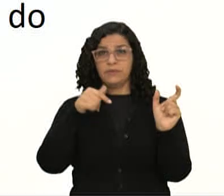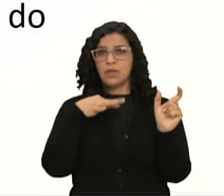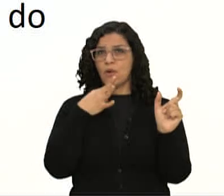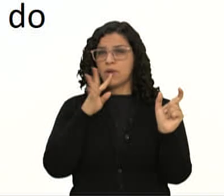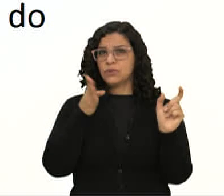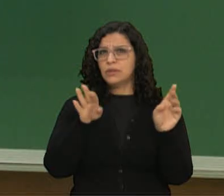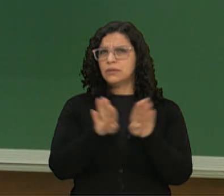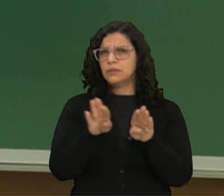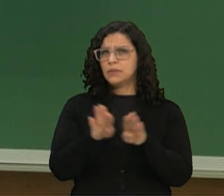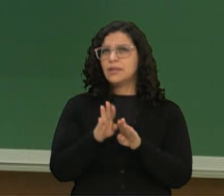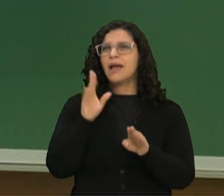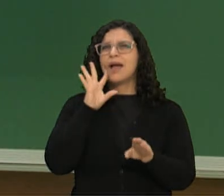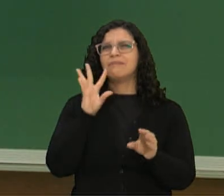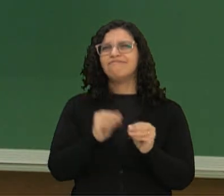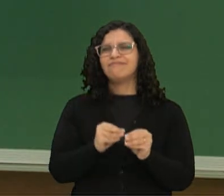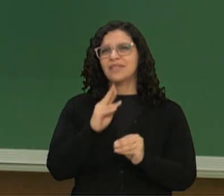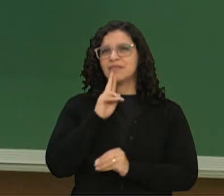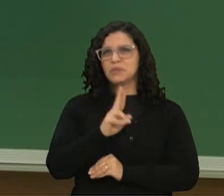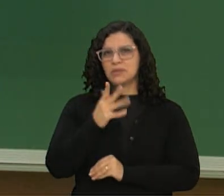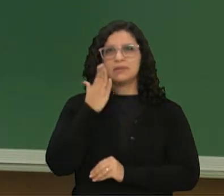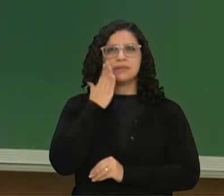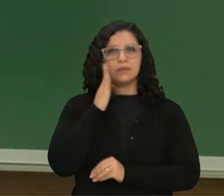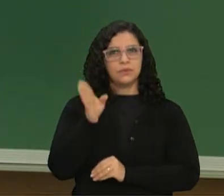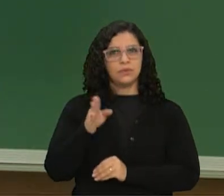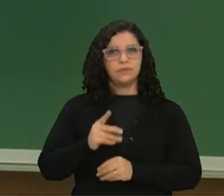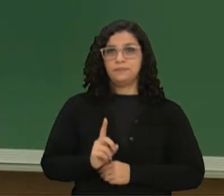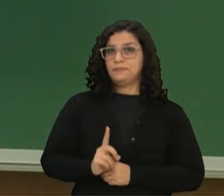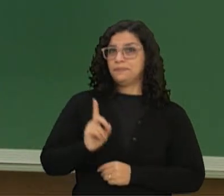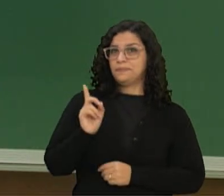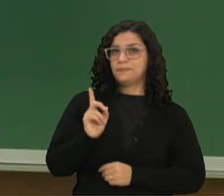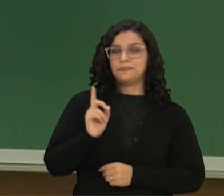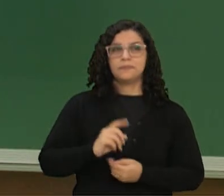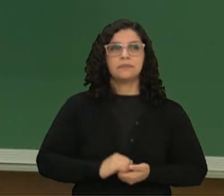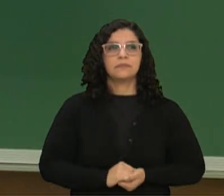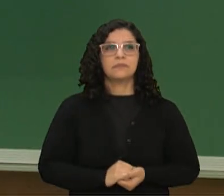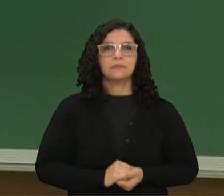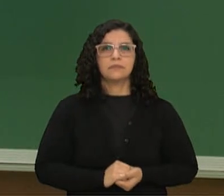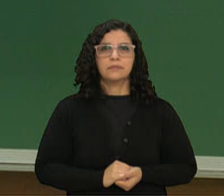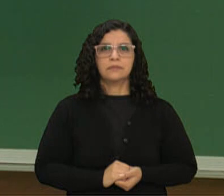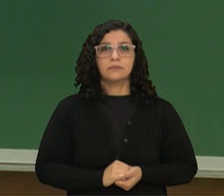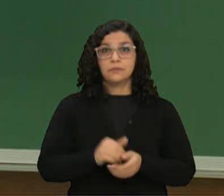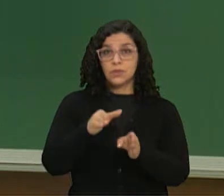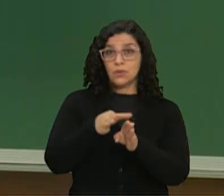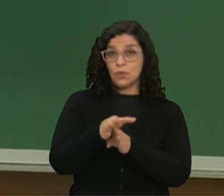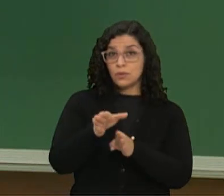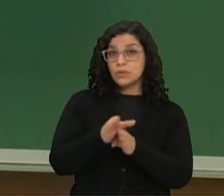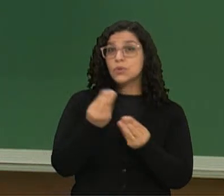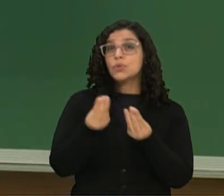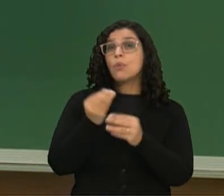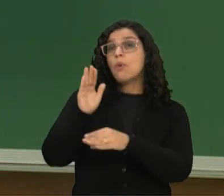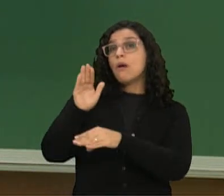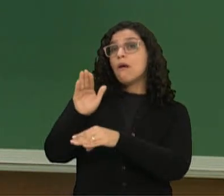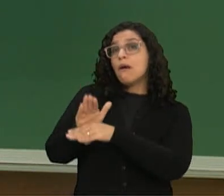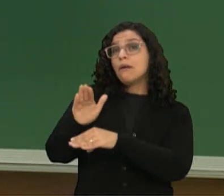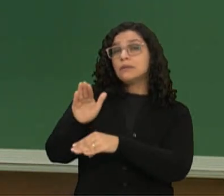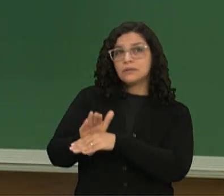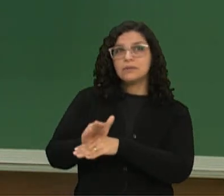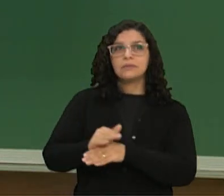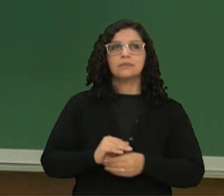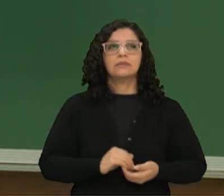chegar à conclusão da resposta, né? Então vamos lá, ó. Orientações de como ajudar,